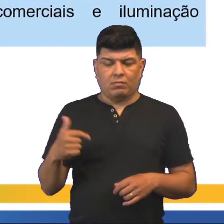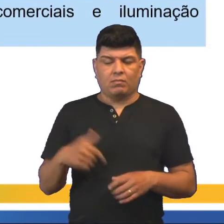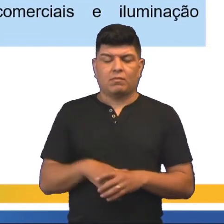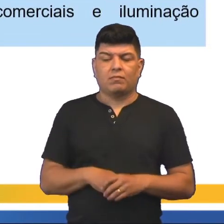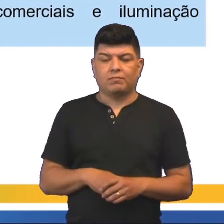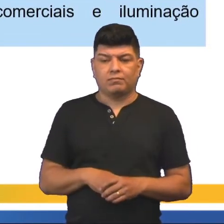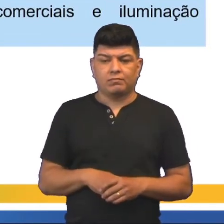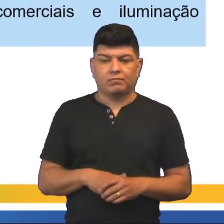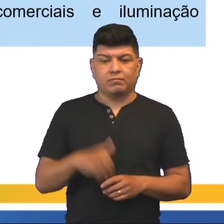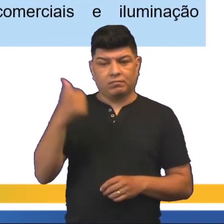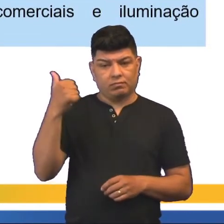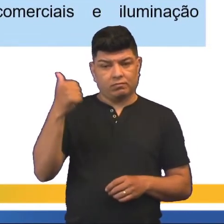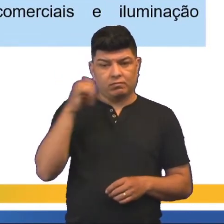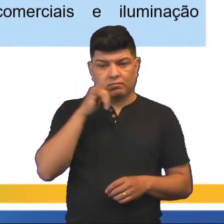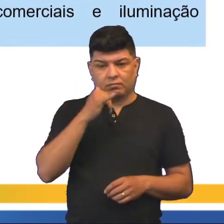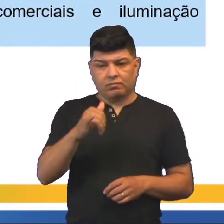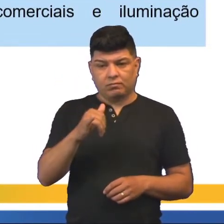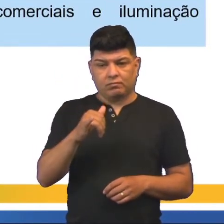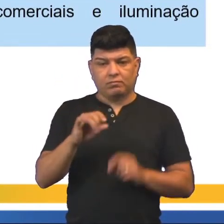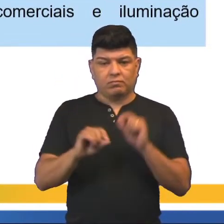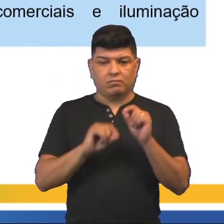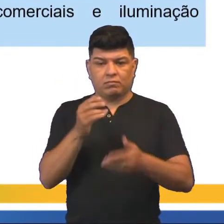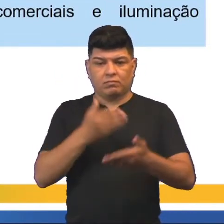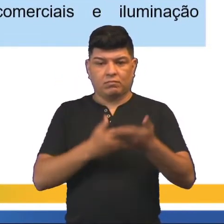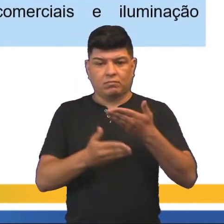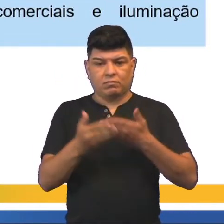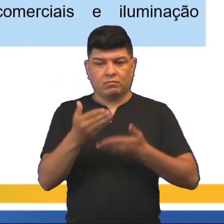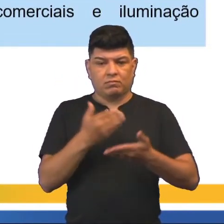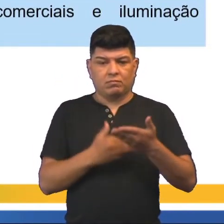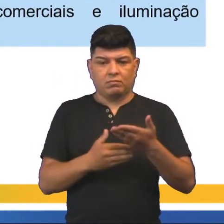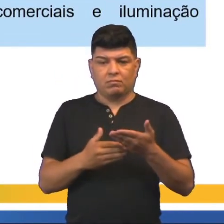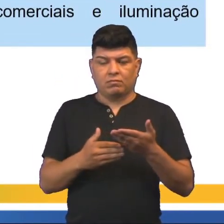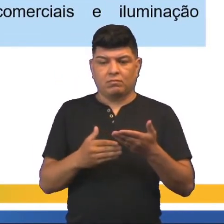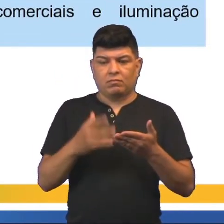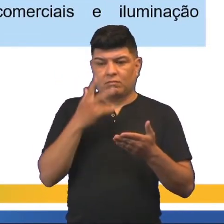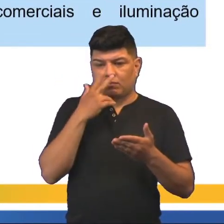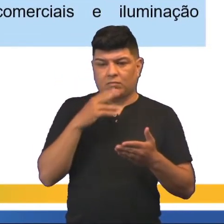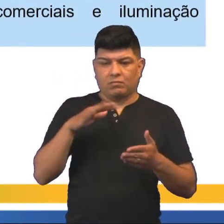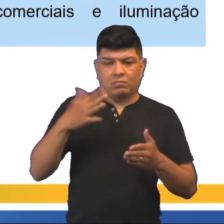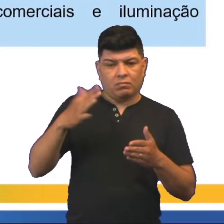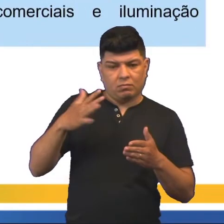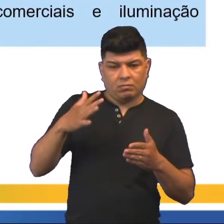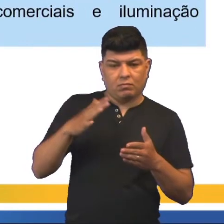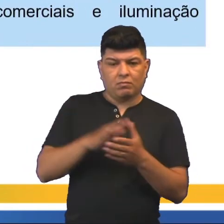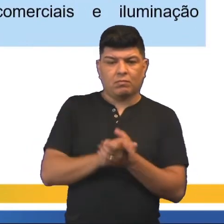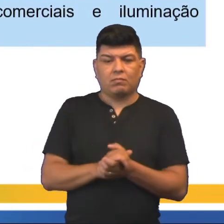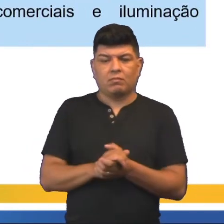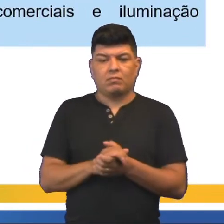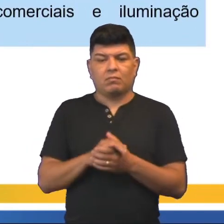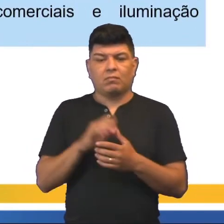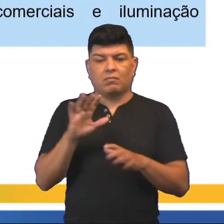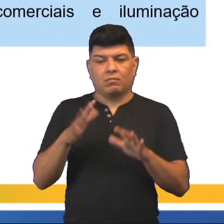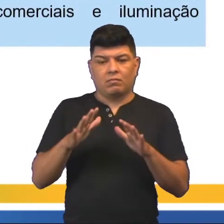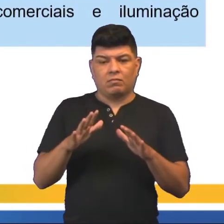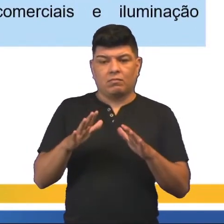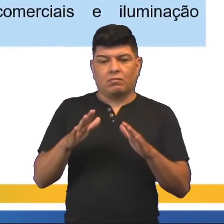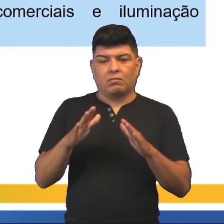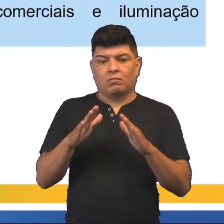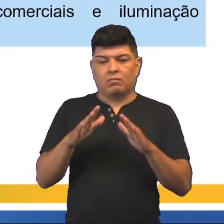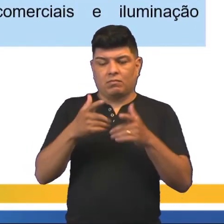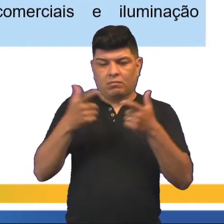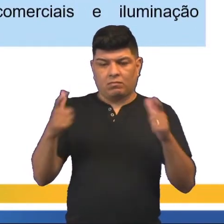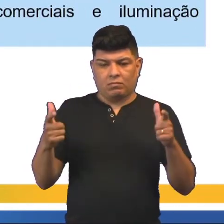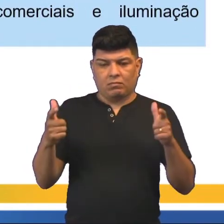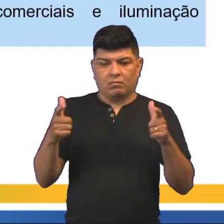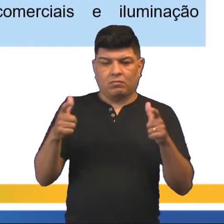secundária. A primária são as redes de distribuição de média tensão. Vão atender, no caso, médias e